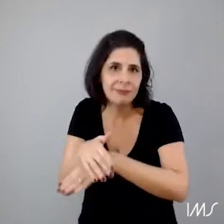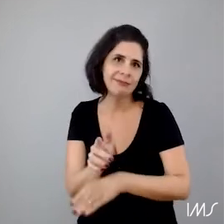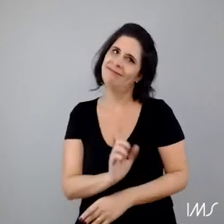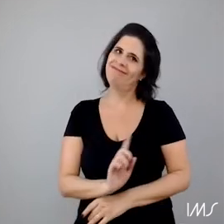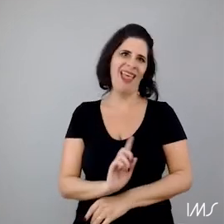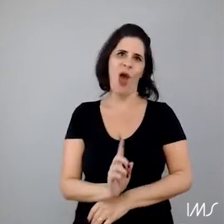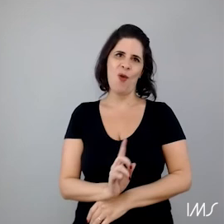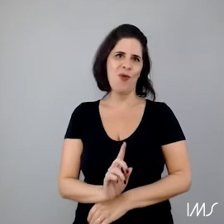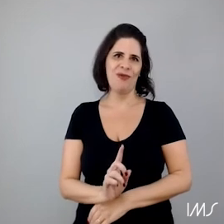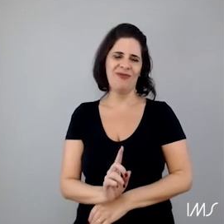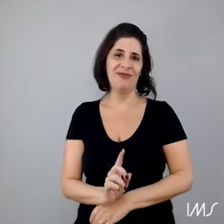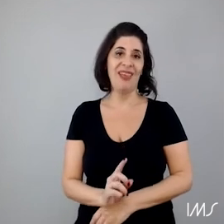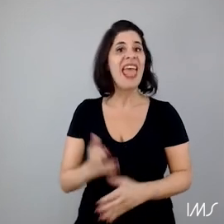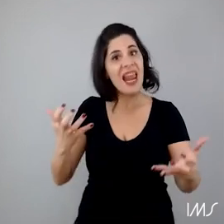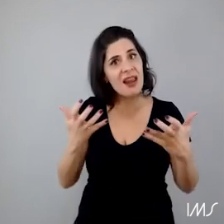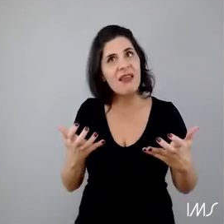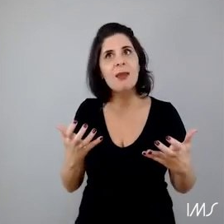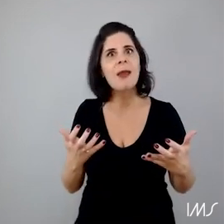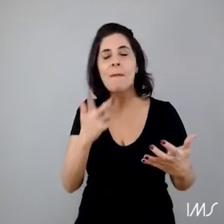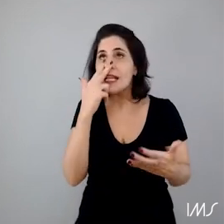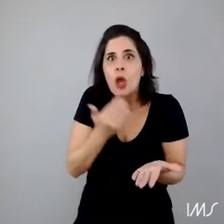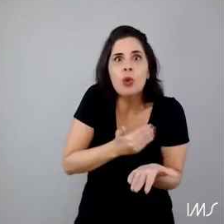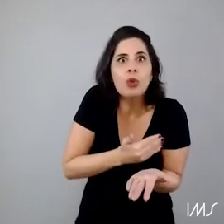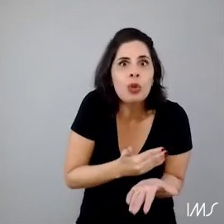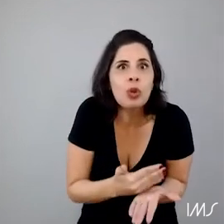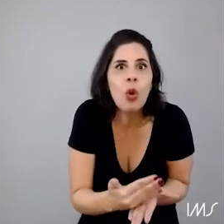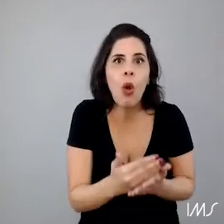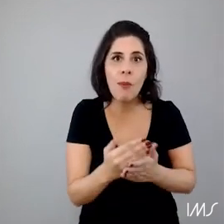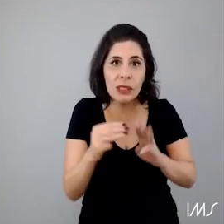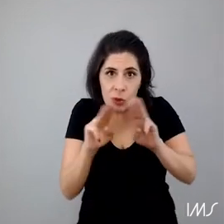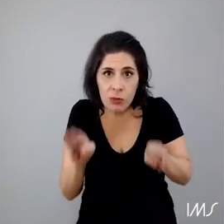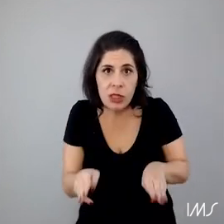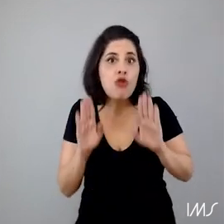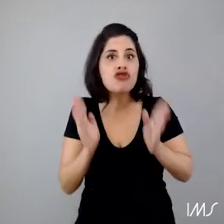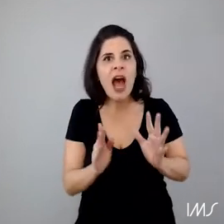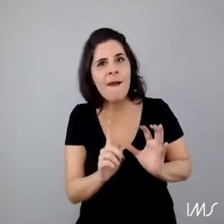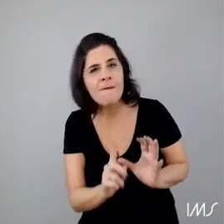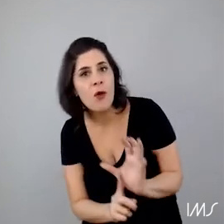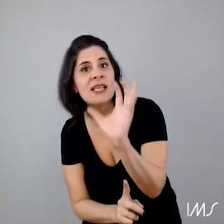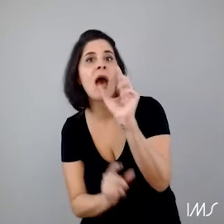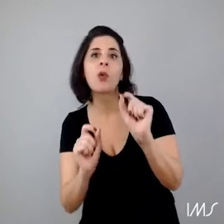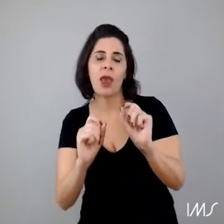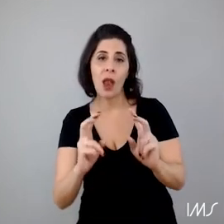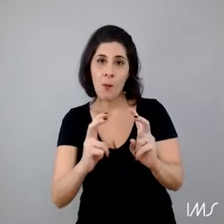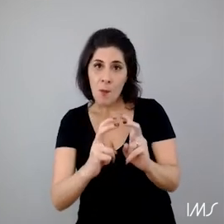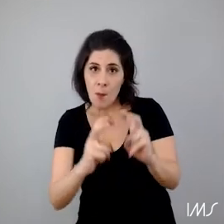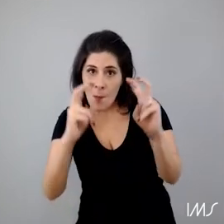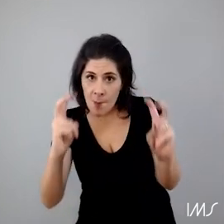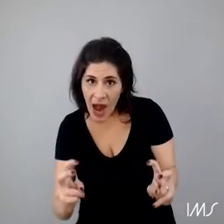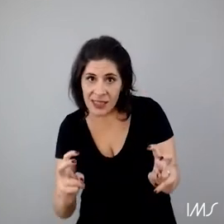transformando o MASP num museu moderno, centro dinâmico de formação